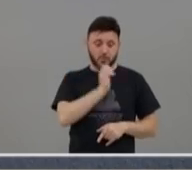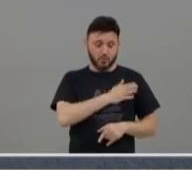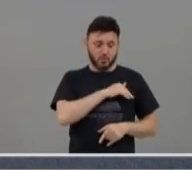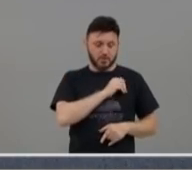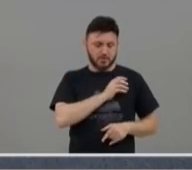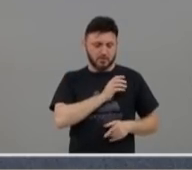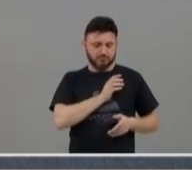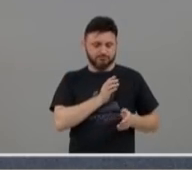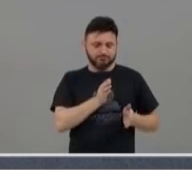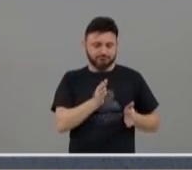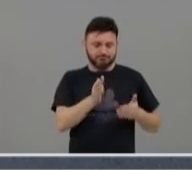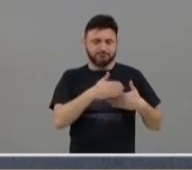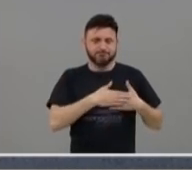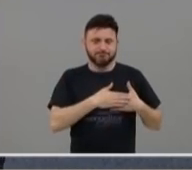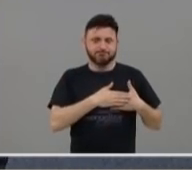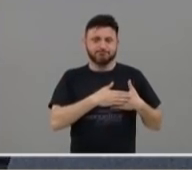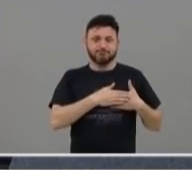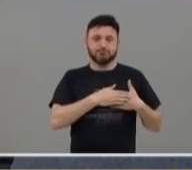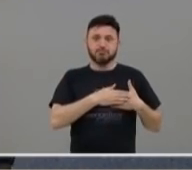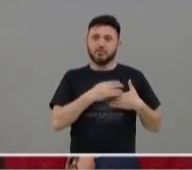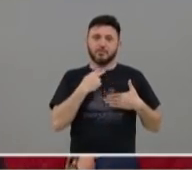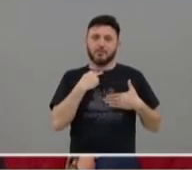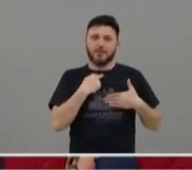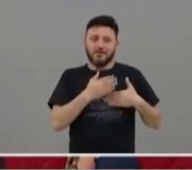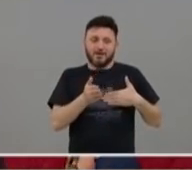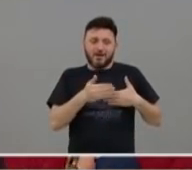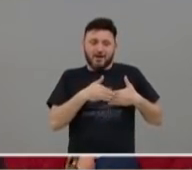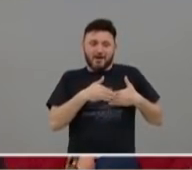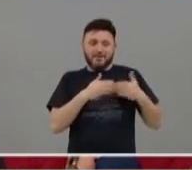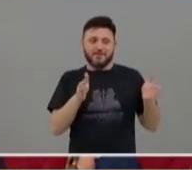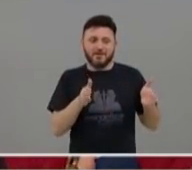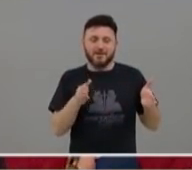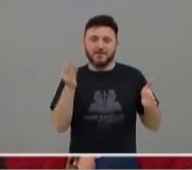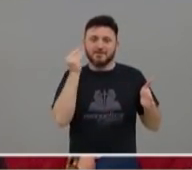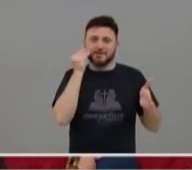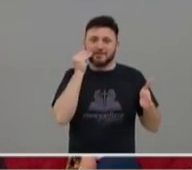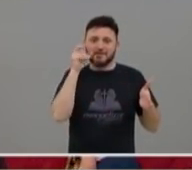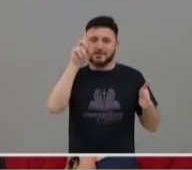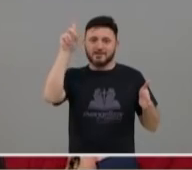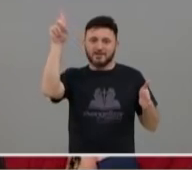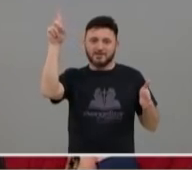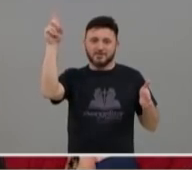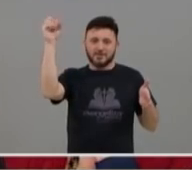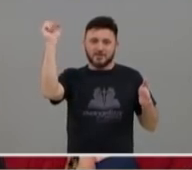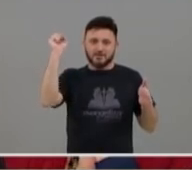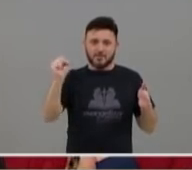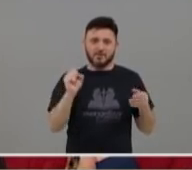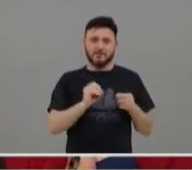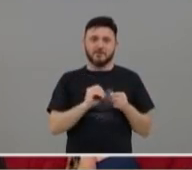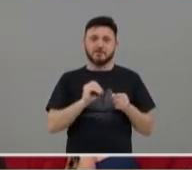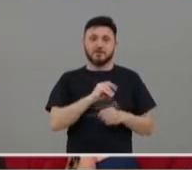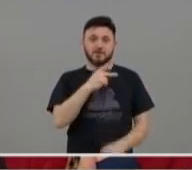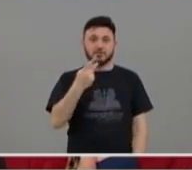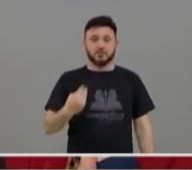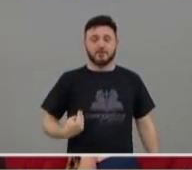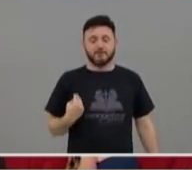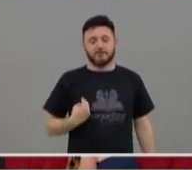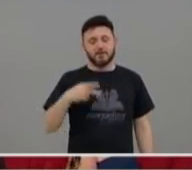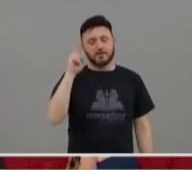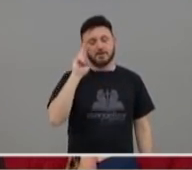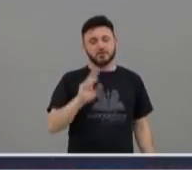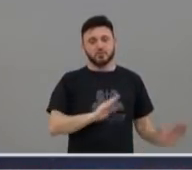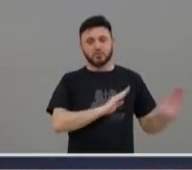é incapaz de se abrir para experimentar aquilo que Deus pode realizar na sua história. Quanto